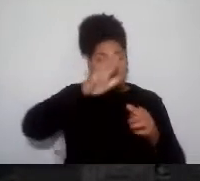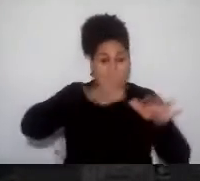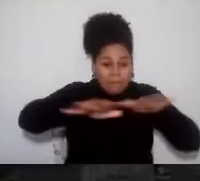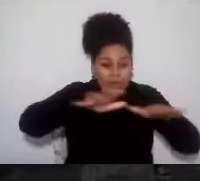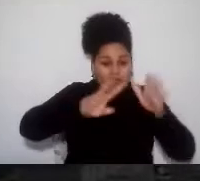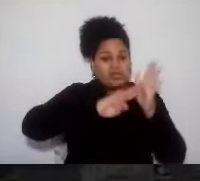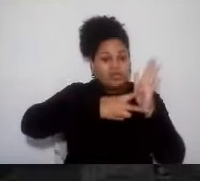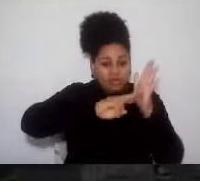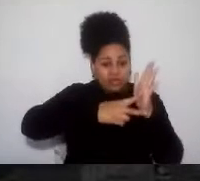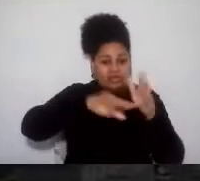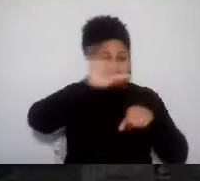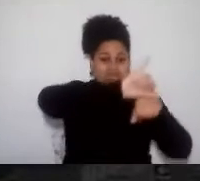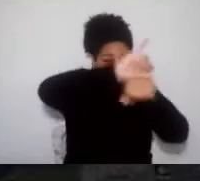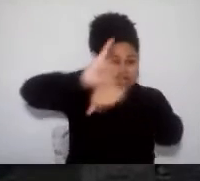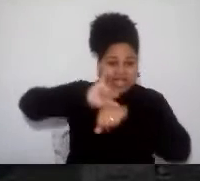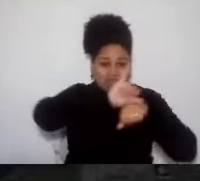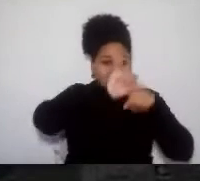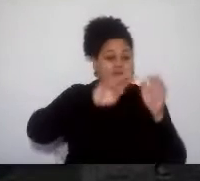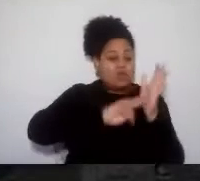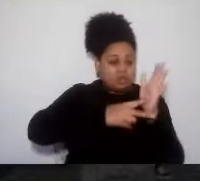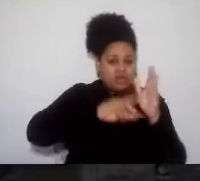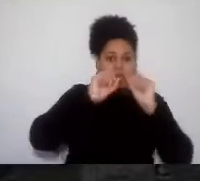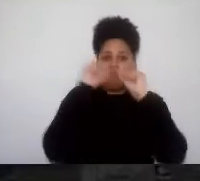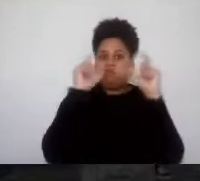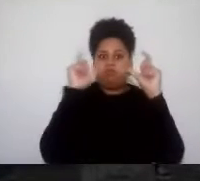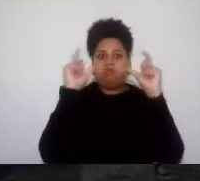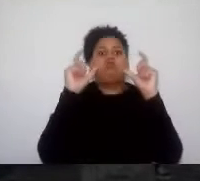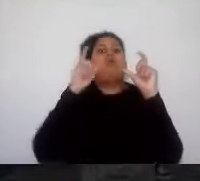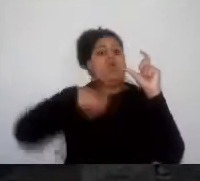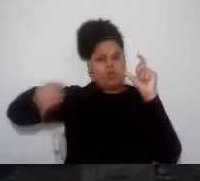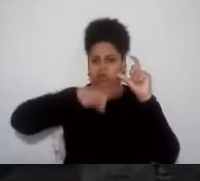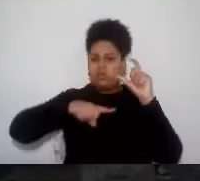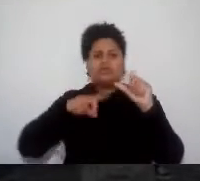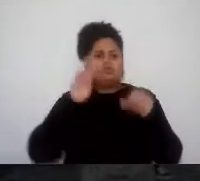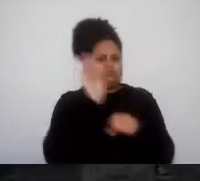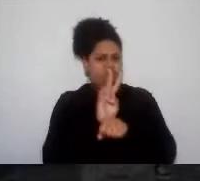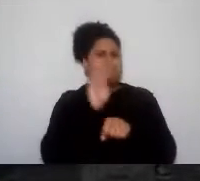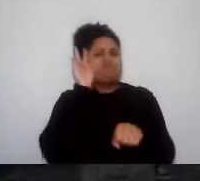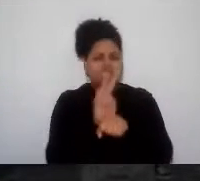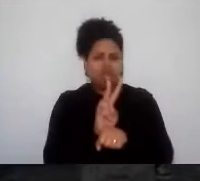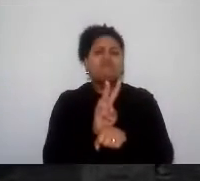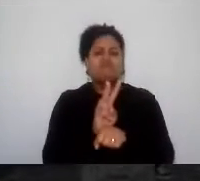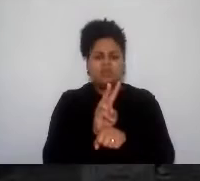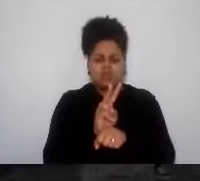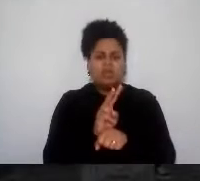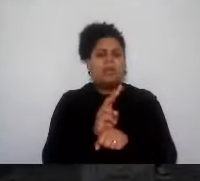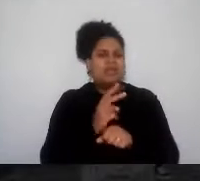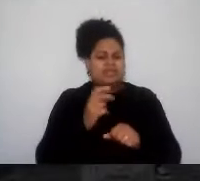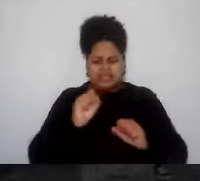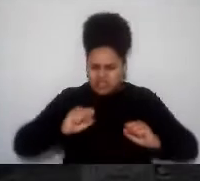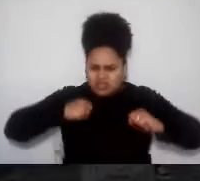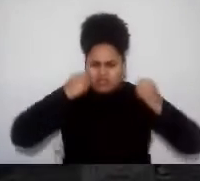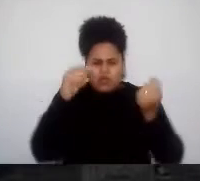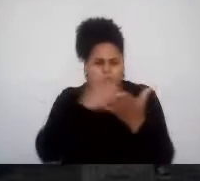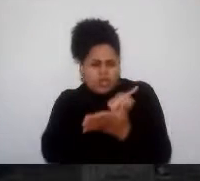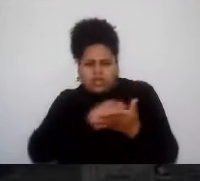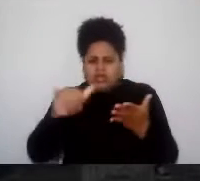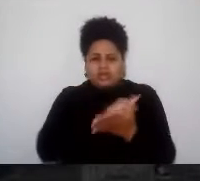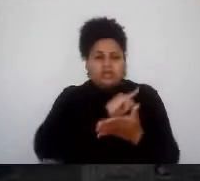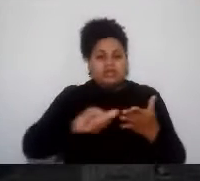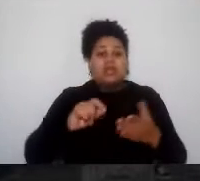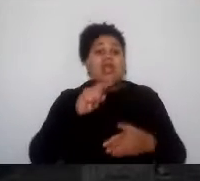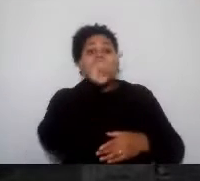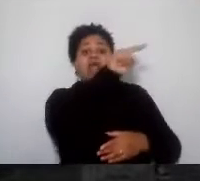centrais sindicais estão atentas e vamos procurar todas as maneiras para derrotar no Senado